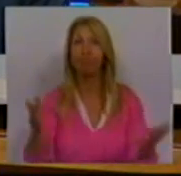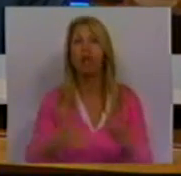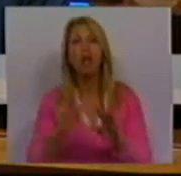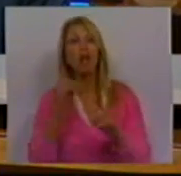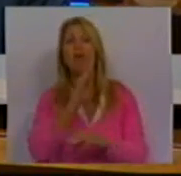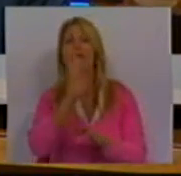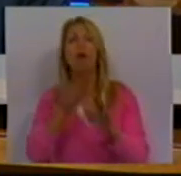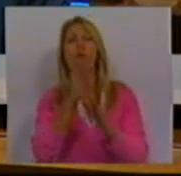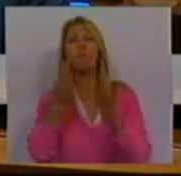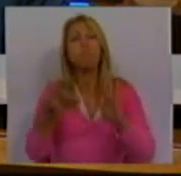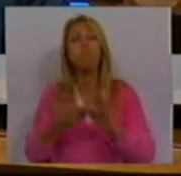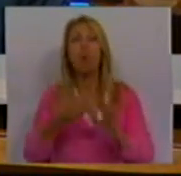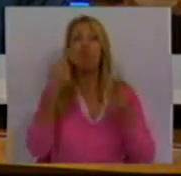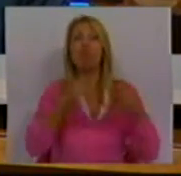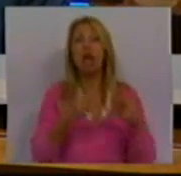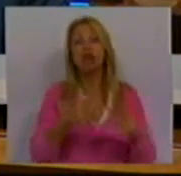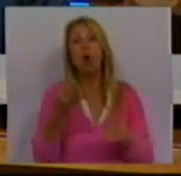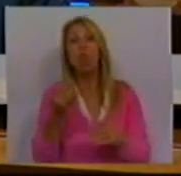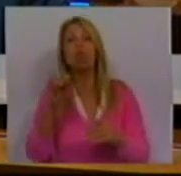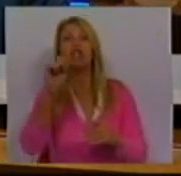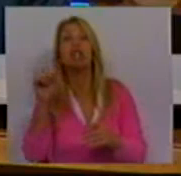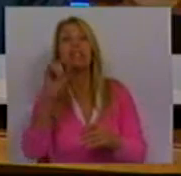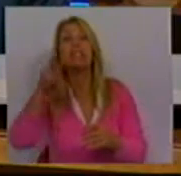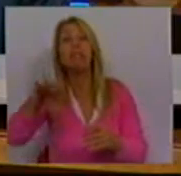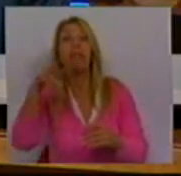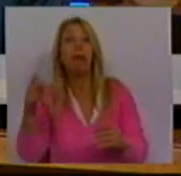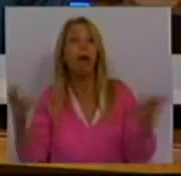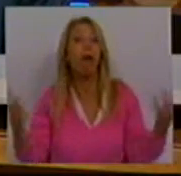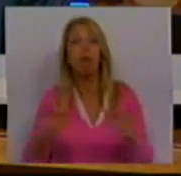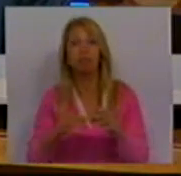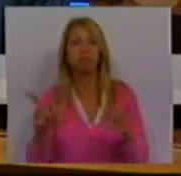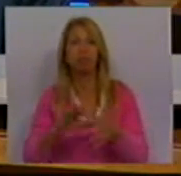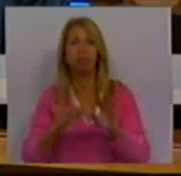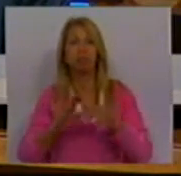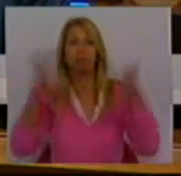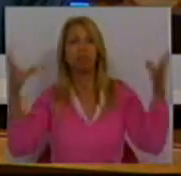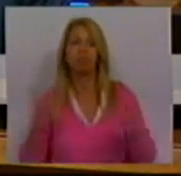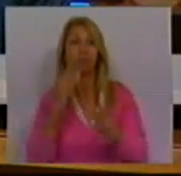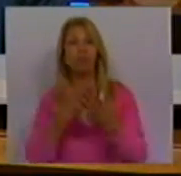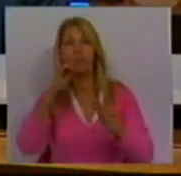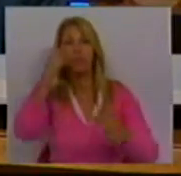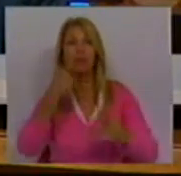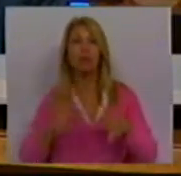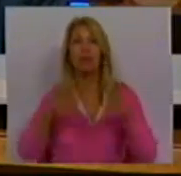portagenzinhas, nem superportagens, onde elas não se justificam, onde não faz sentido e onde é contraproducente ao desenvolvimento da região. Muito obrigado. Obrigado.